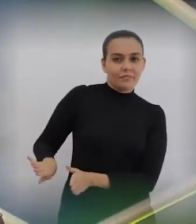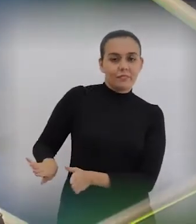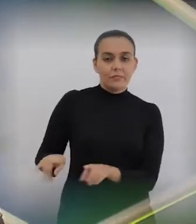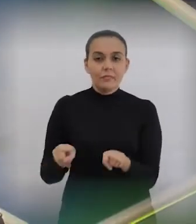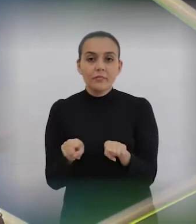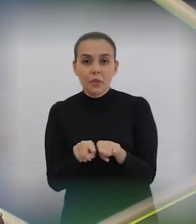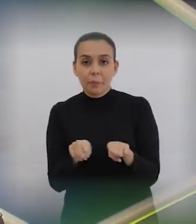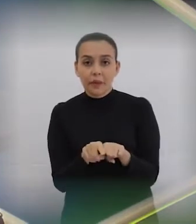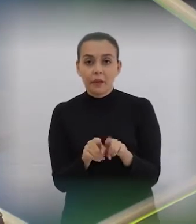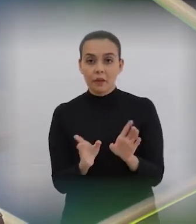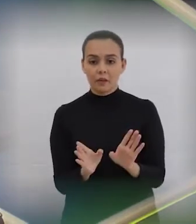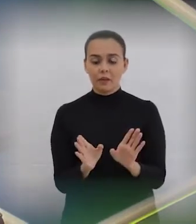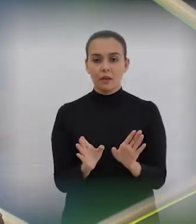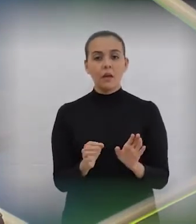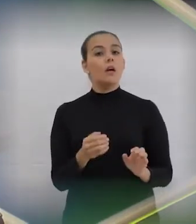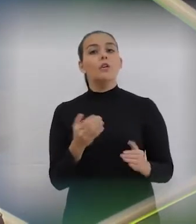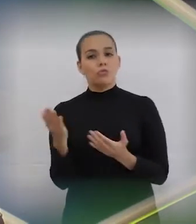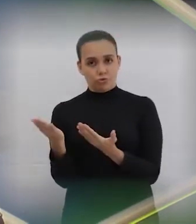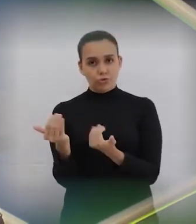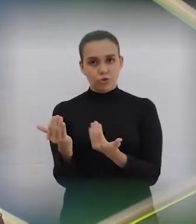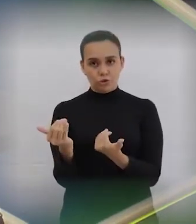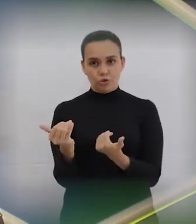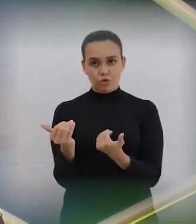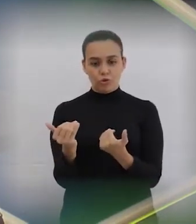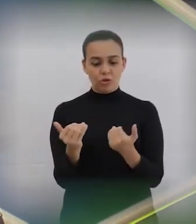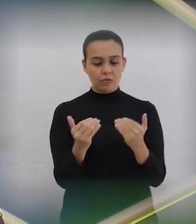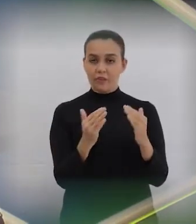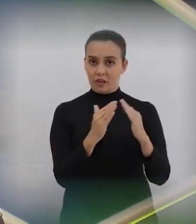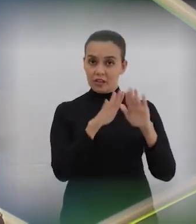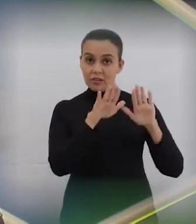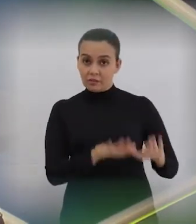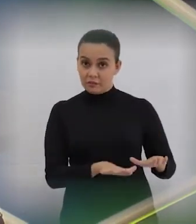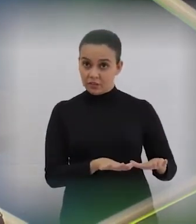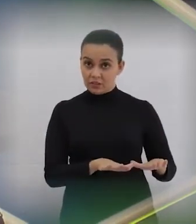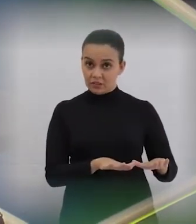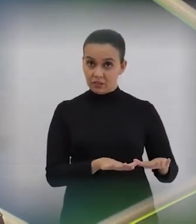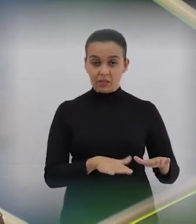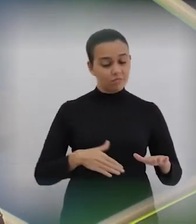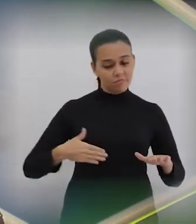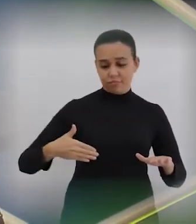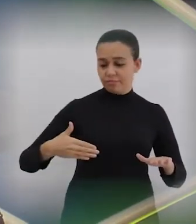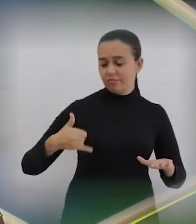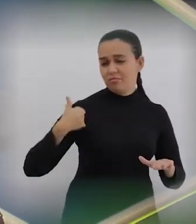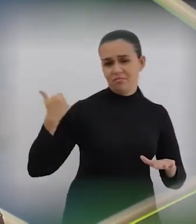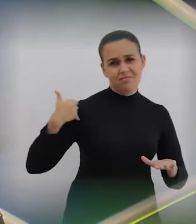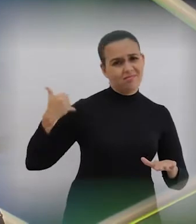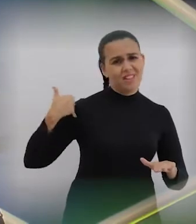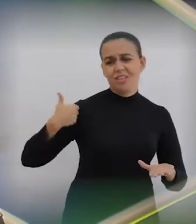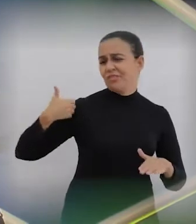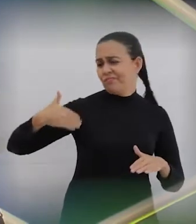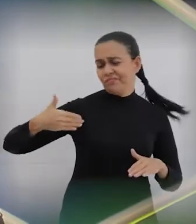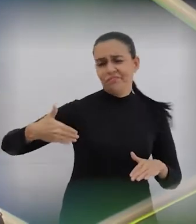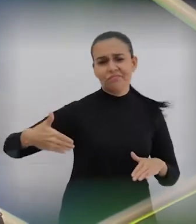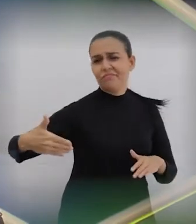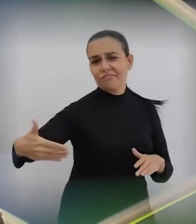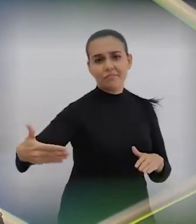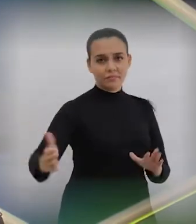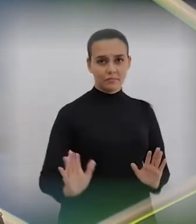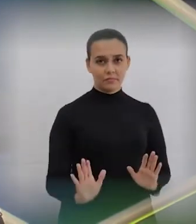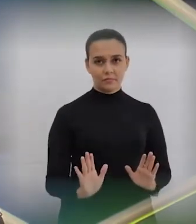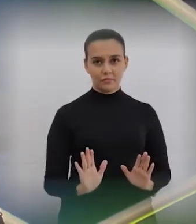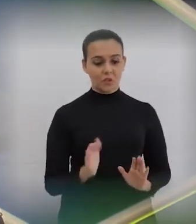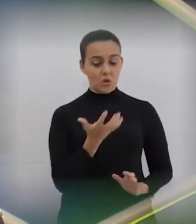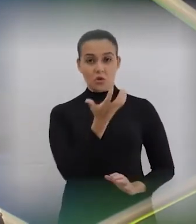diminuição de jovens, portanto, que querem sair, diminuição de jovens que saem de casa, ficam até, se